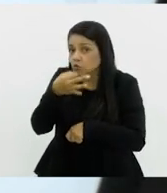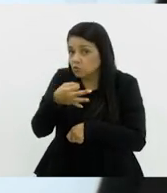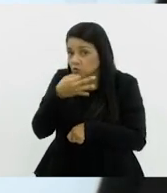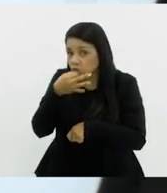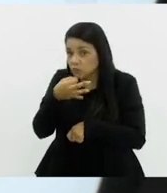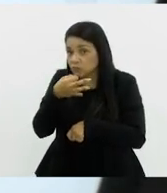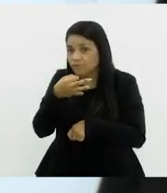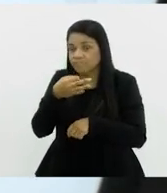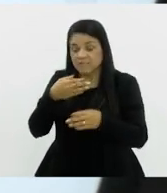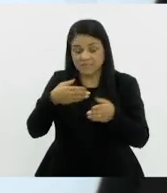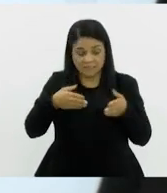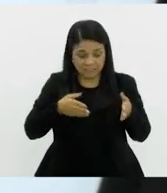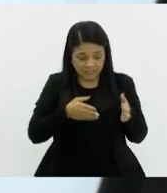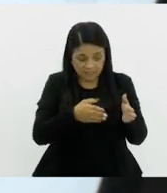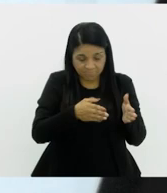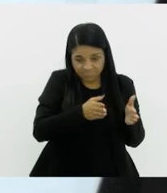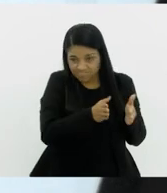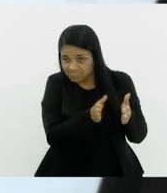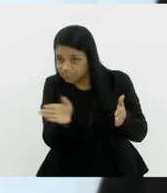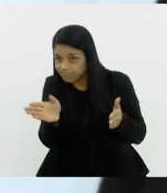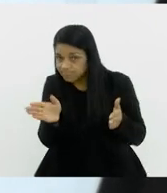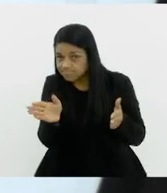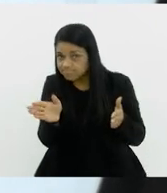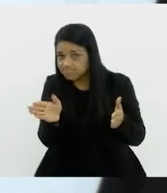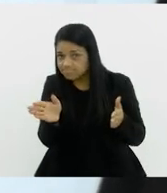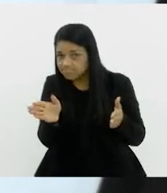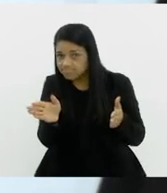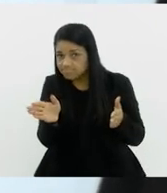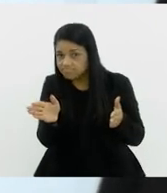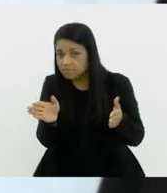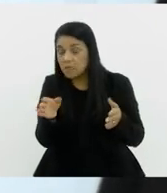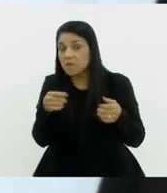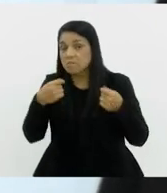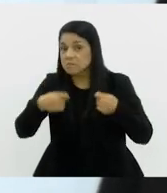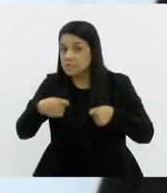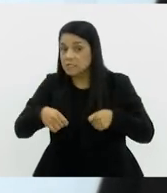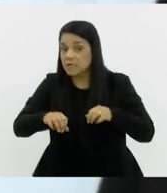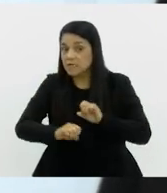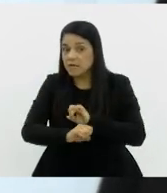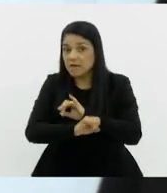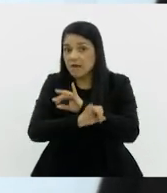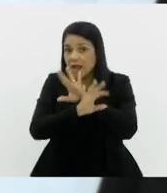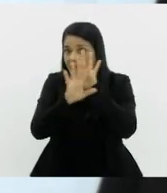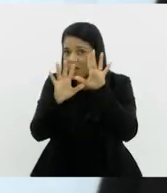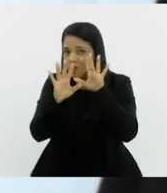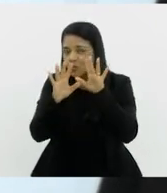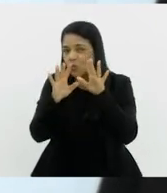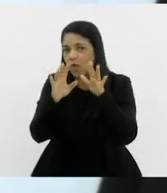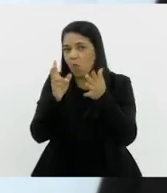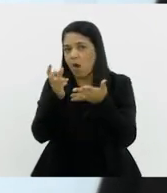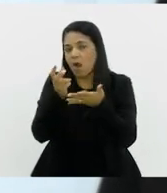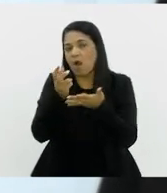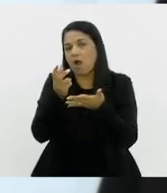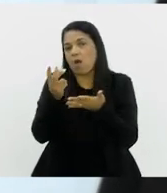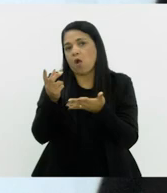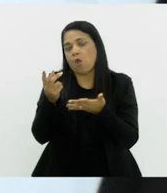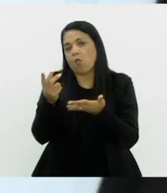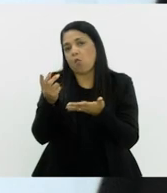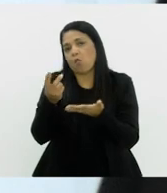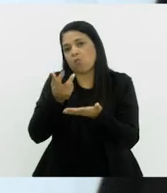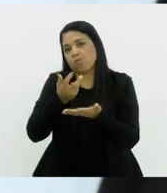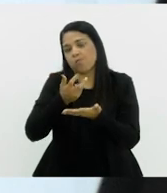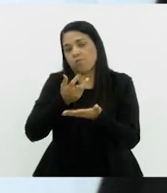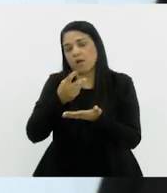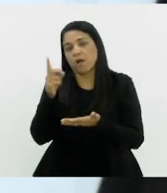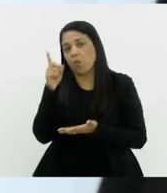qualquer desvio dessas rotas, precisa ficar claro que não é uma infração do nosso Código Brasileiro de Aeronáutica e